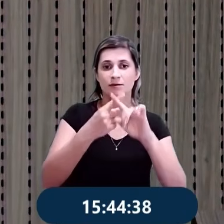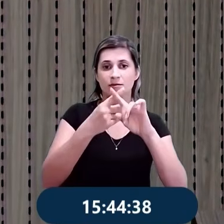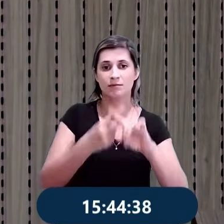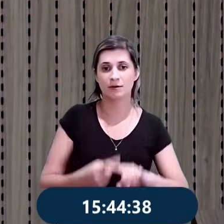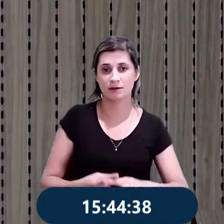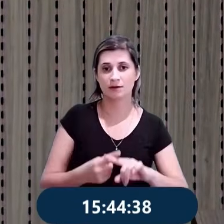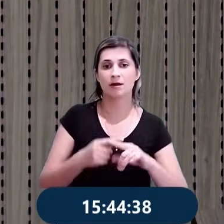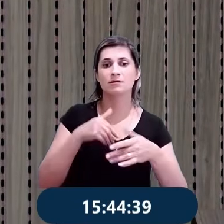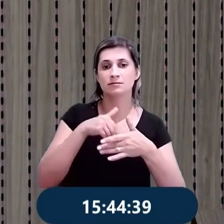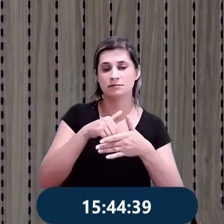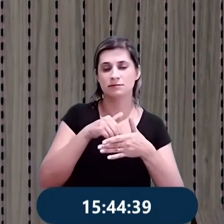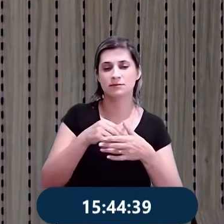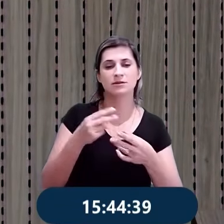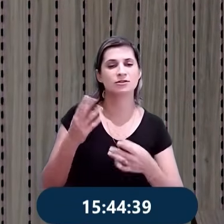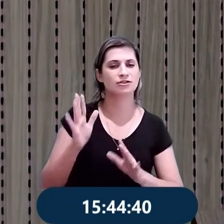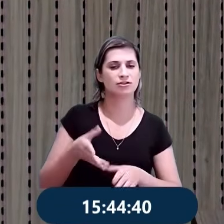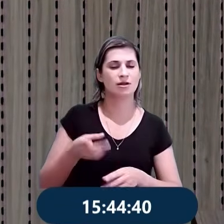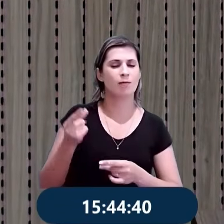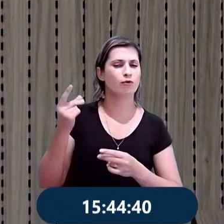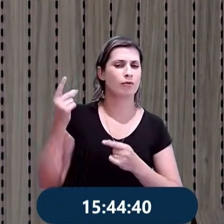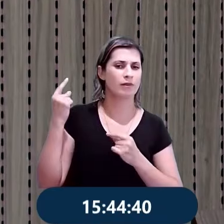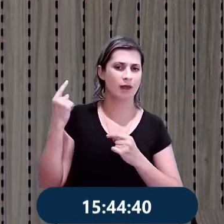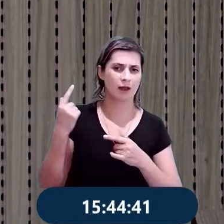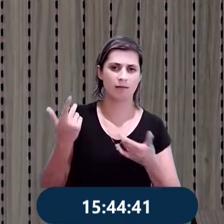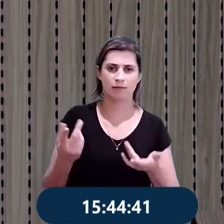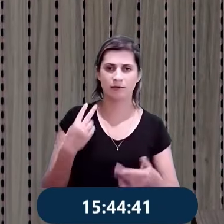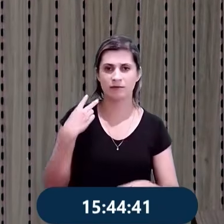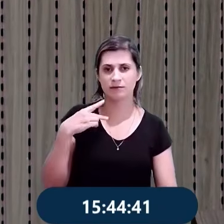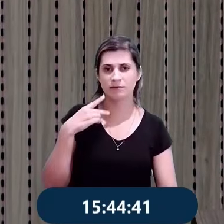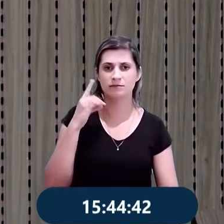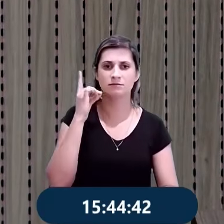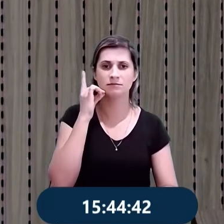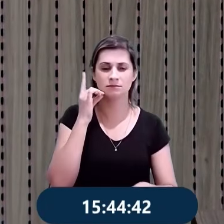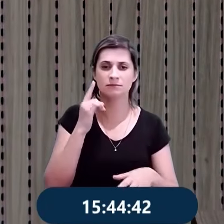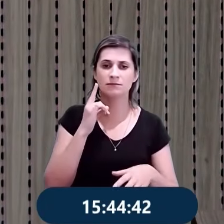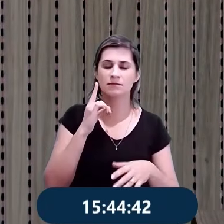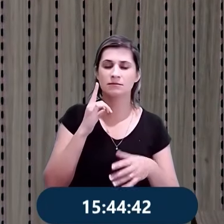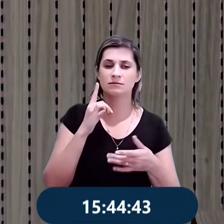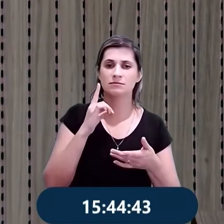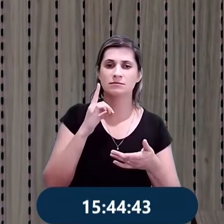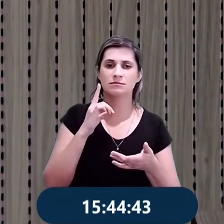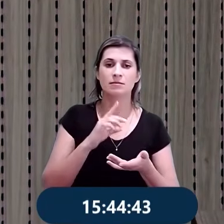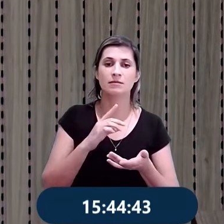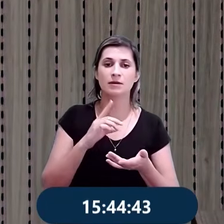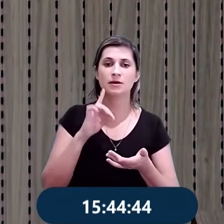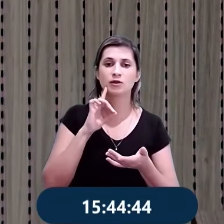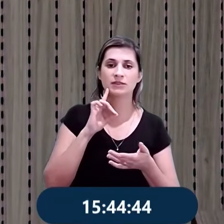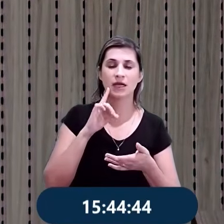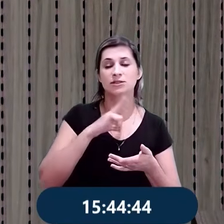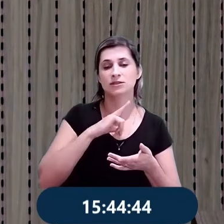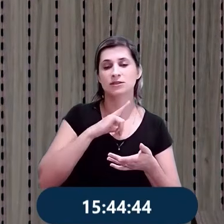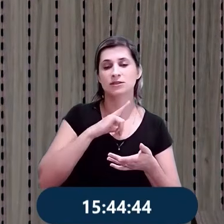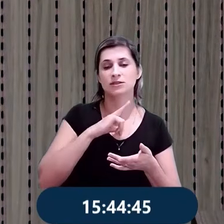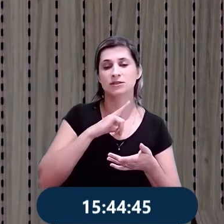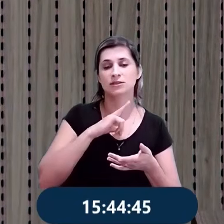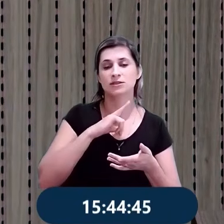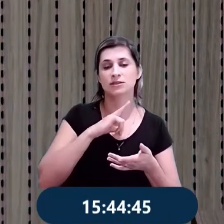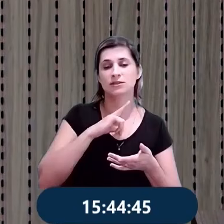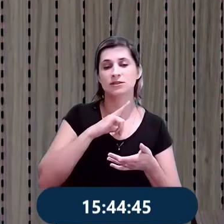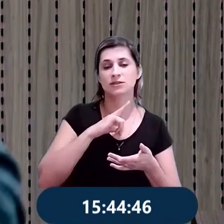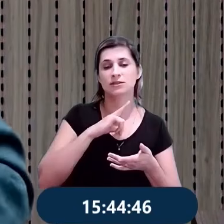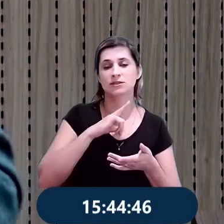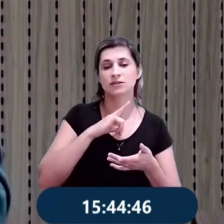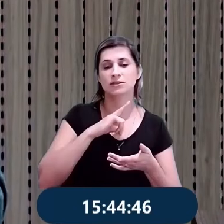muito tempo. O vereador Donizete da Farmácia tem uma história linda e maravilhosa construída no